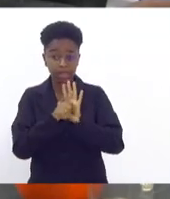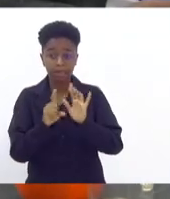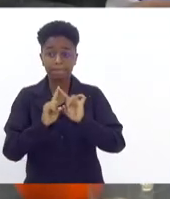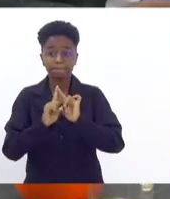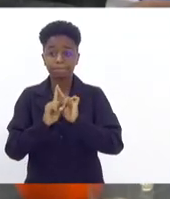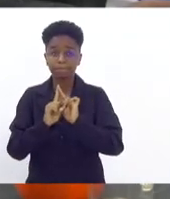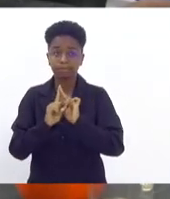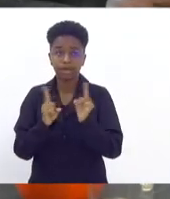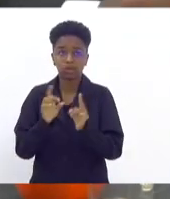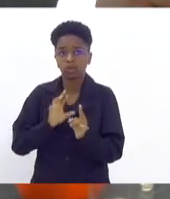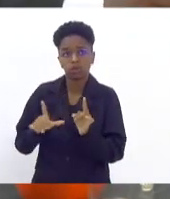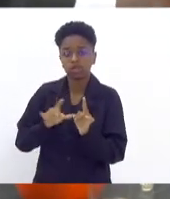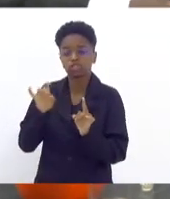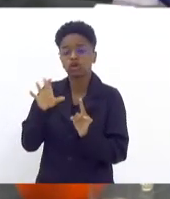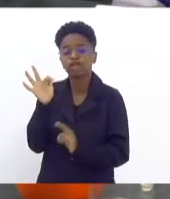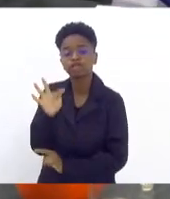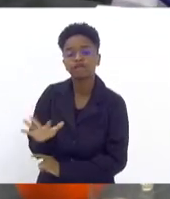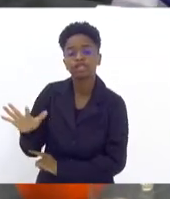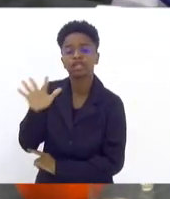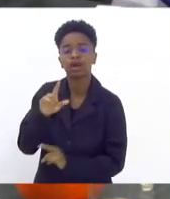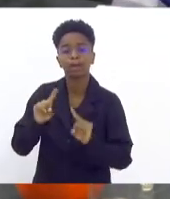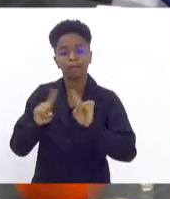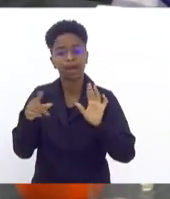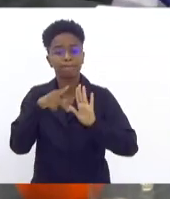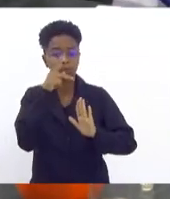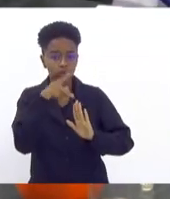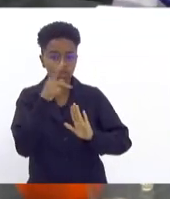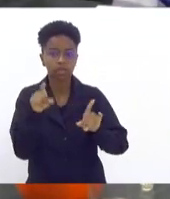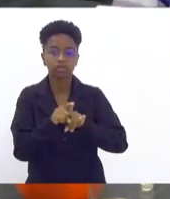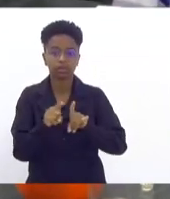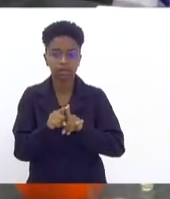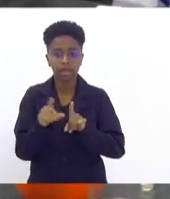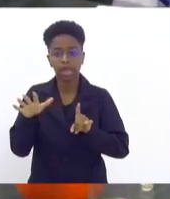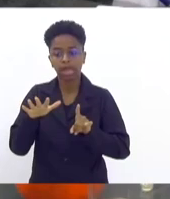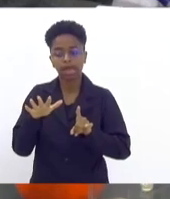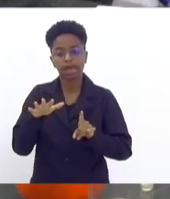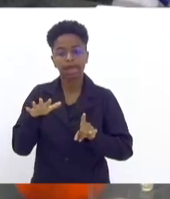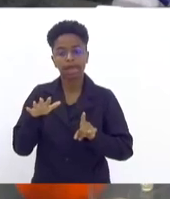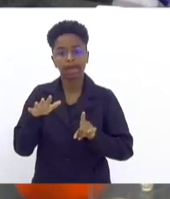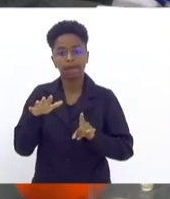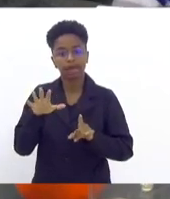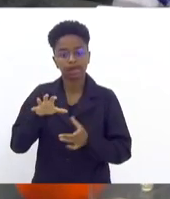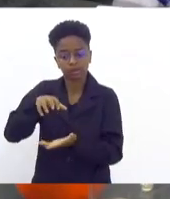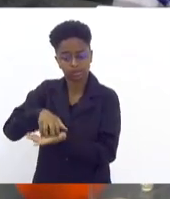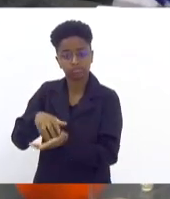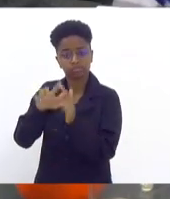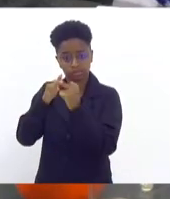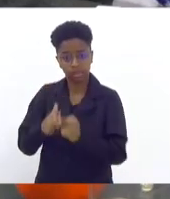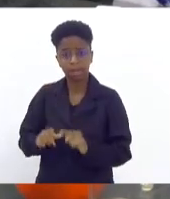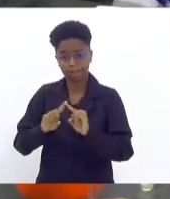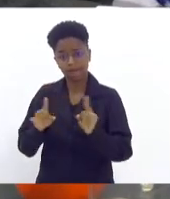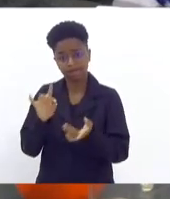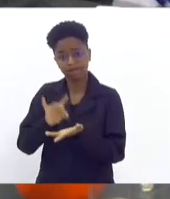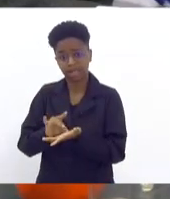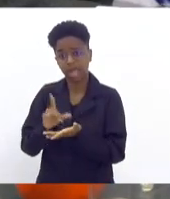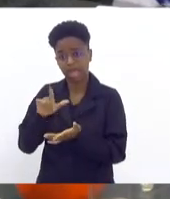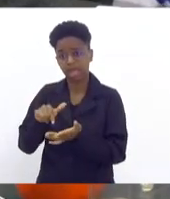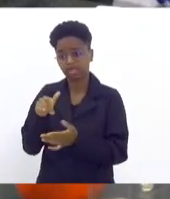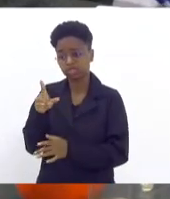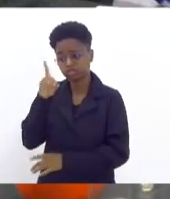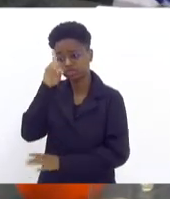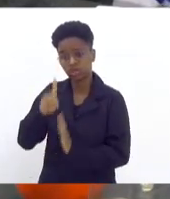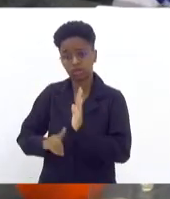não só legislação federal, mas muita portaria da agência reguladora. Mas, nesse sentido, é na base do direito consumerista